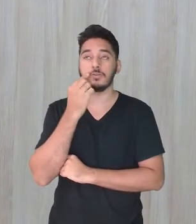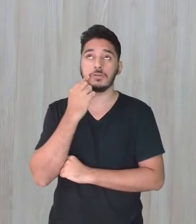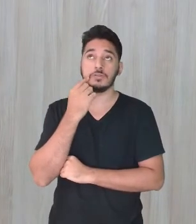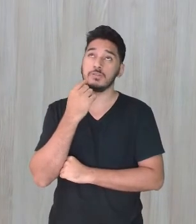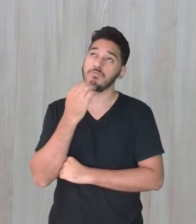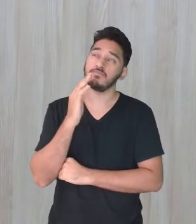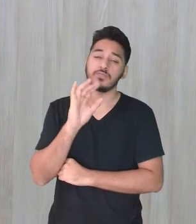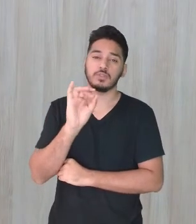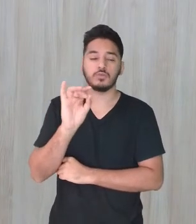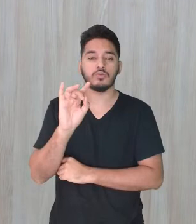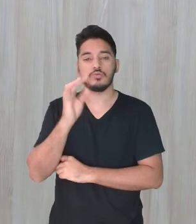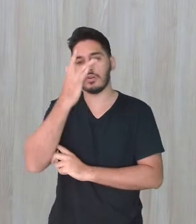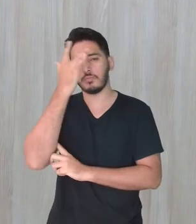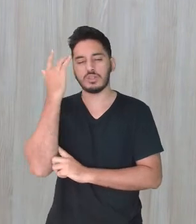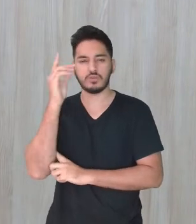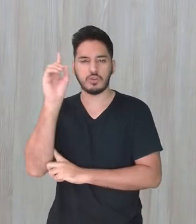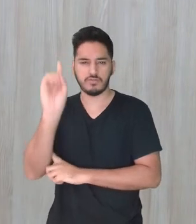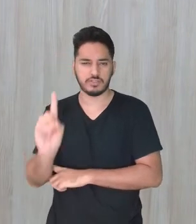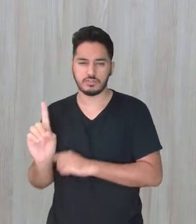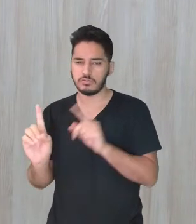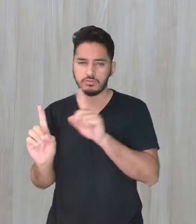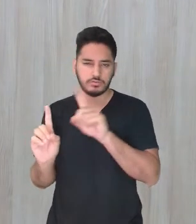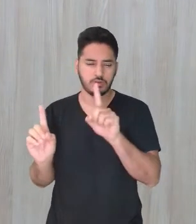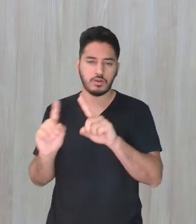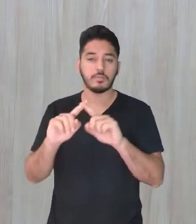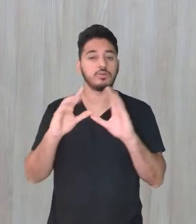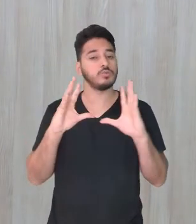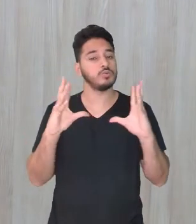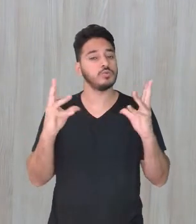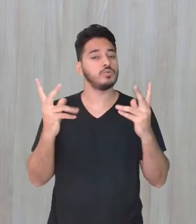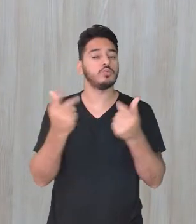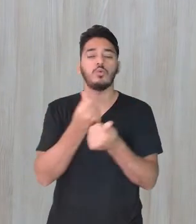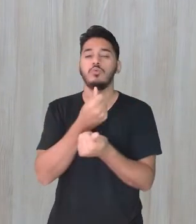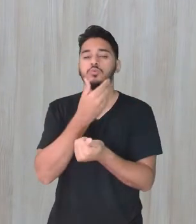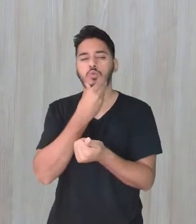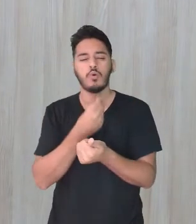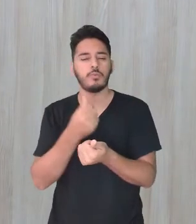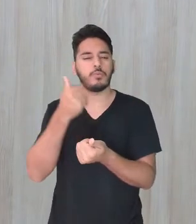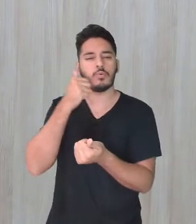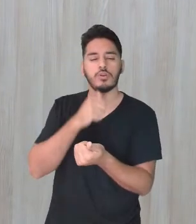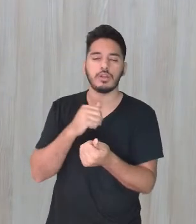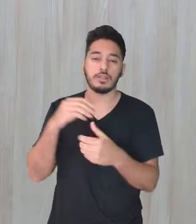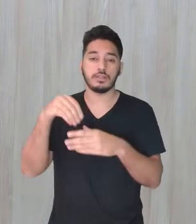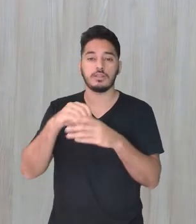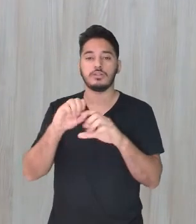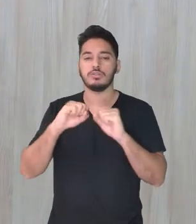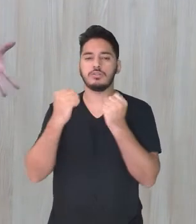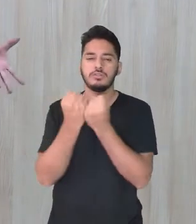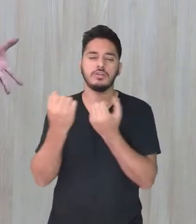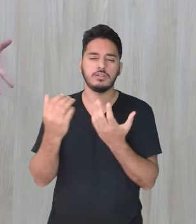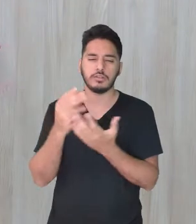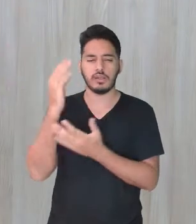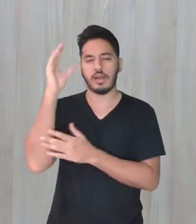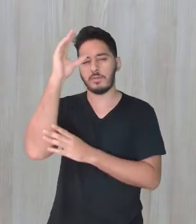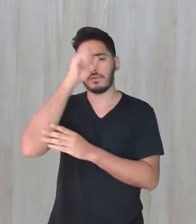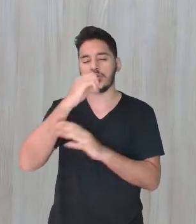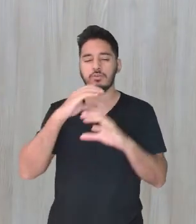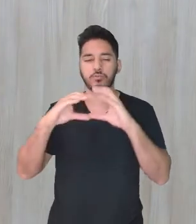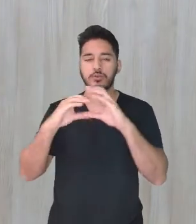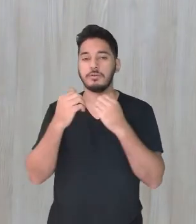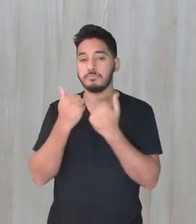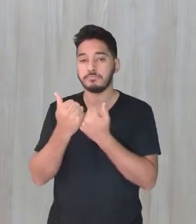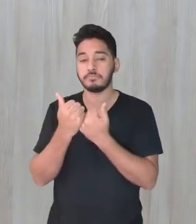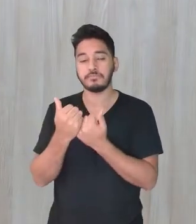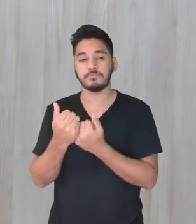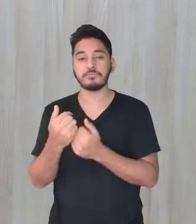para as pessoas com deficiência, mas para todos e todas nós aí dentro da nossa sociedade, né? Aprender a se comunicar. Então,